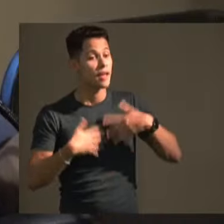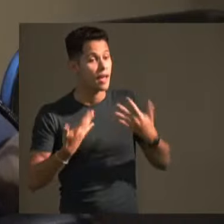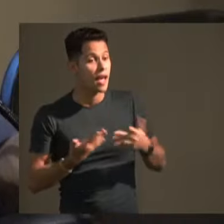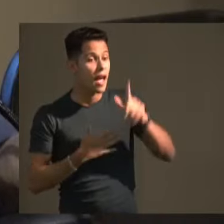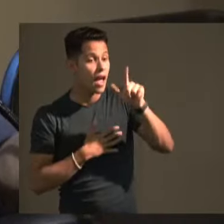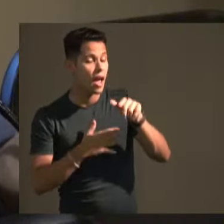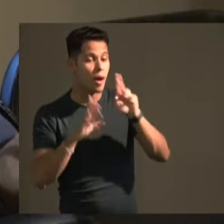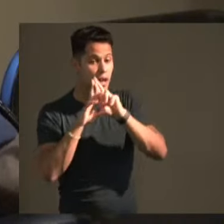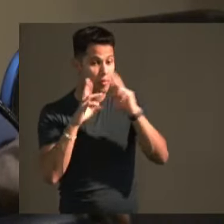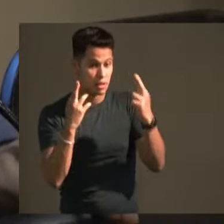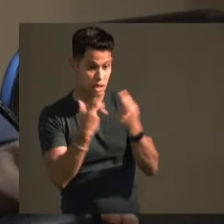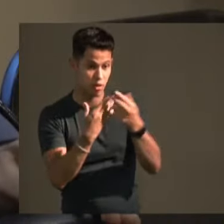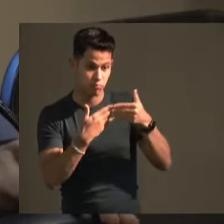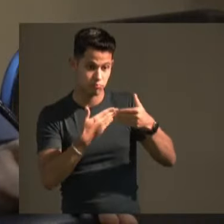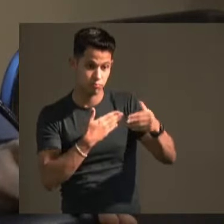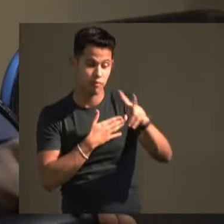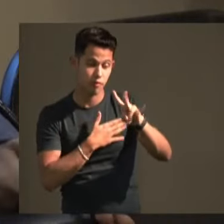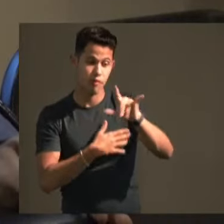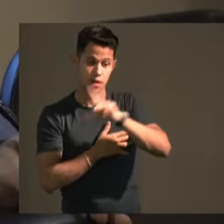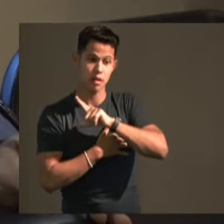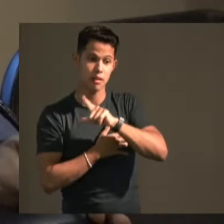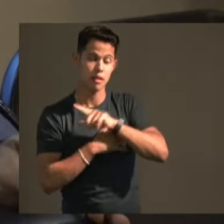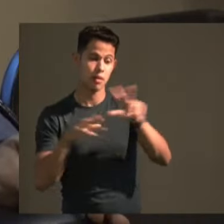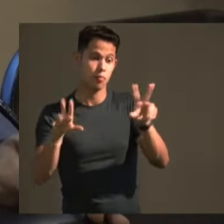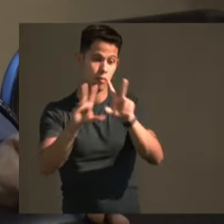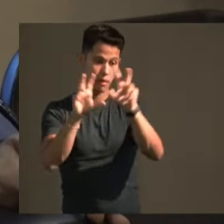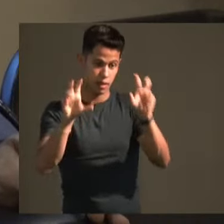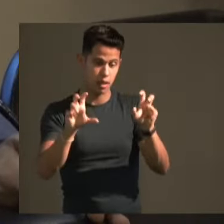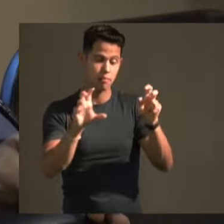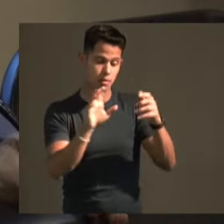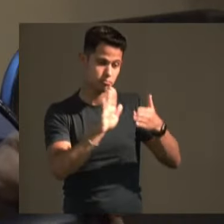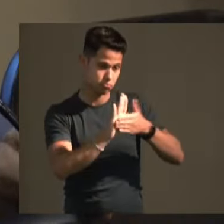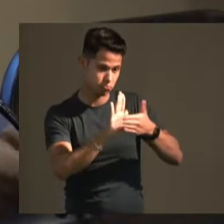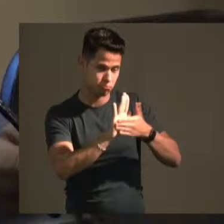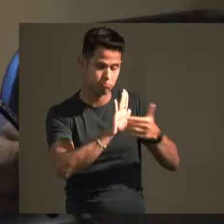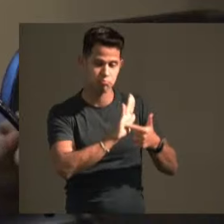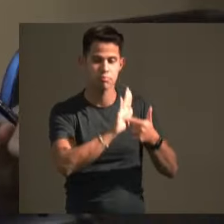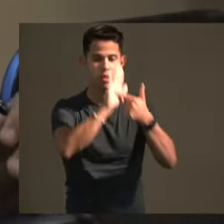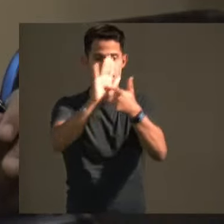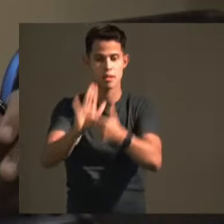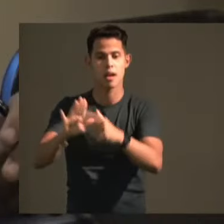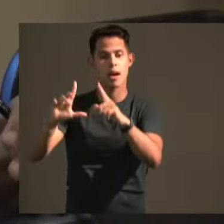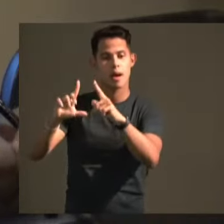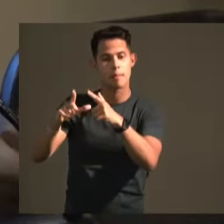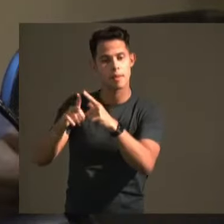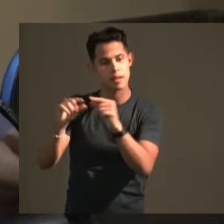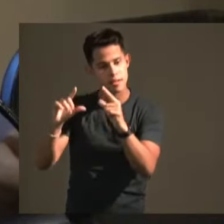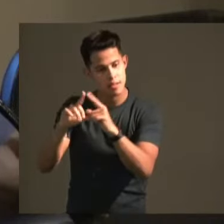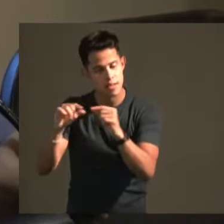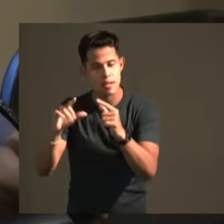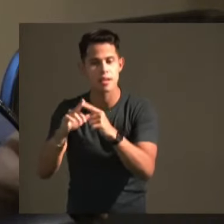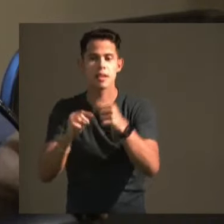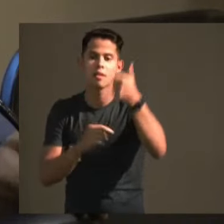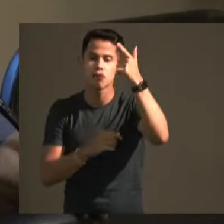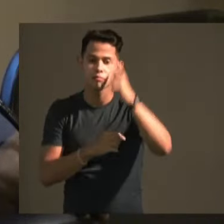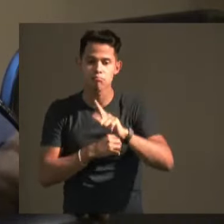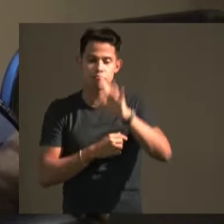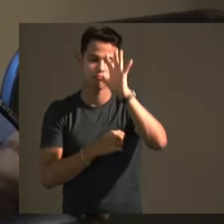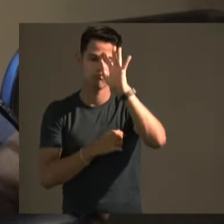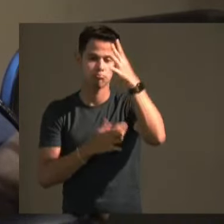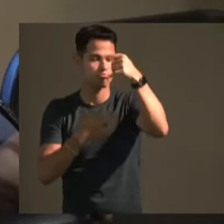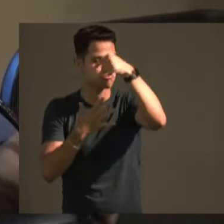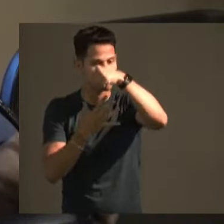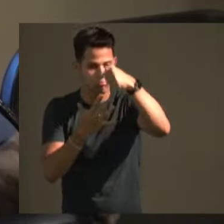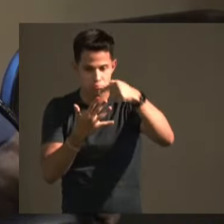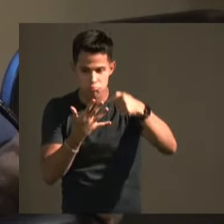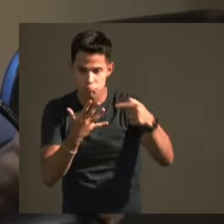metropolitana que nós vamos ter, levar essas ações para Brasília, que elas possam estar consignadas nas questões,